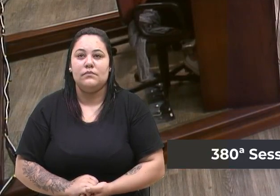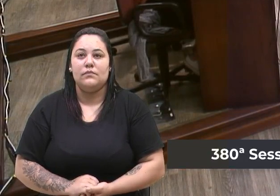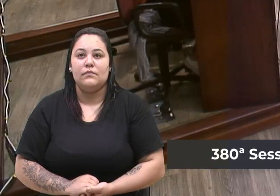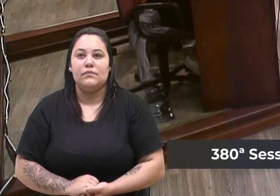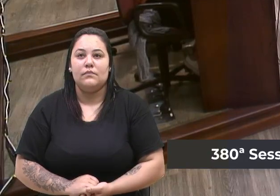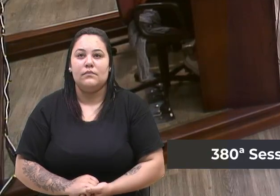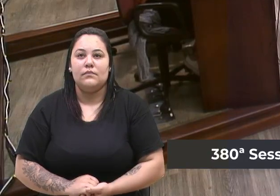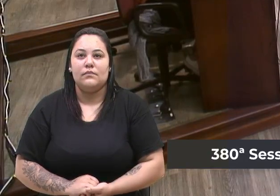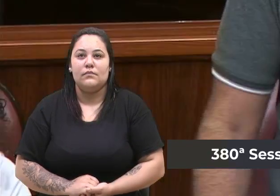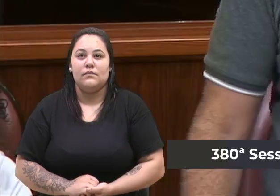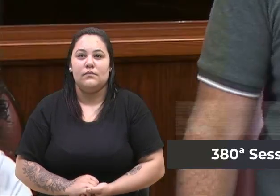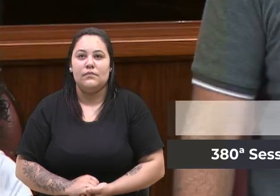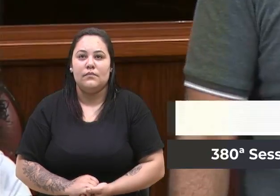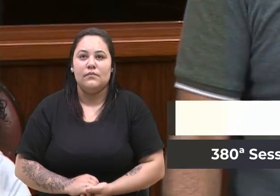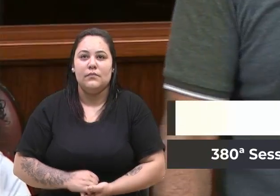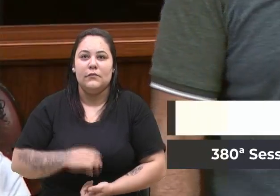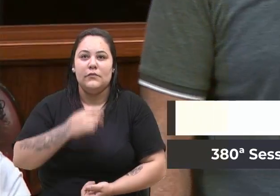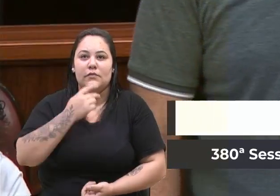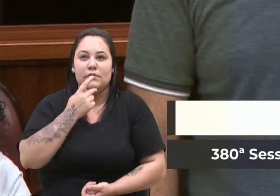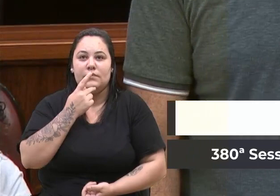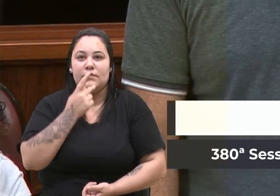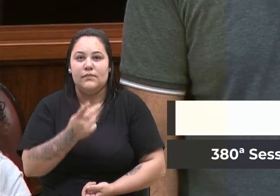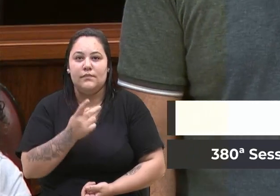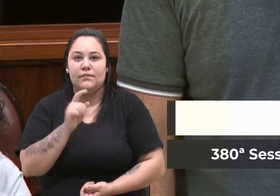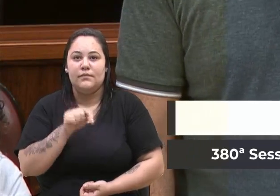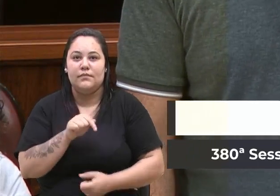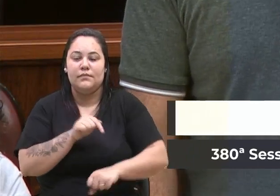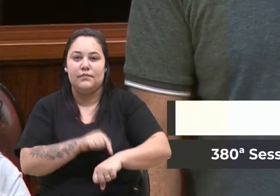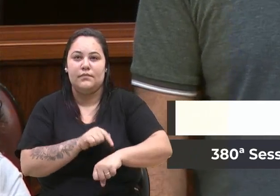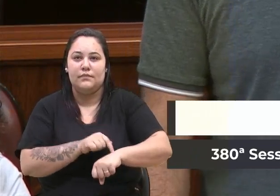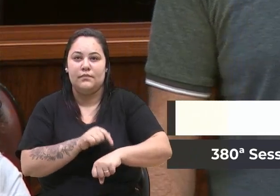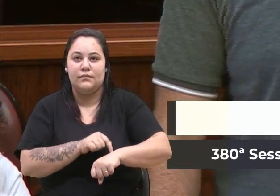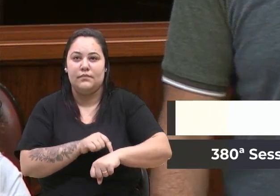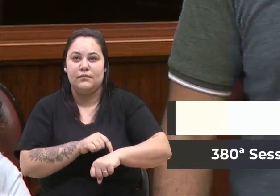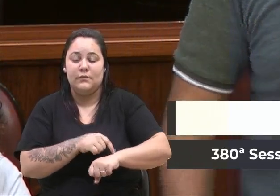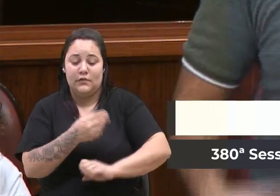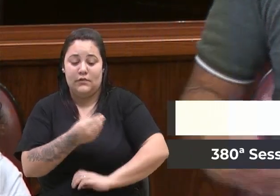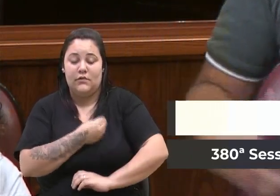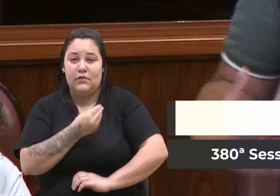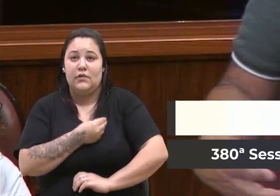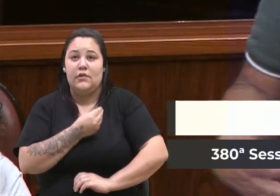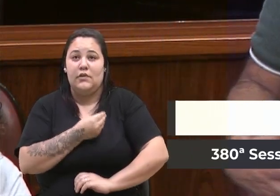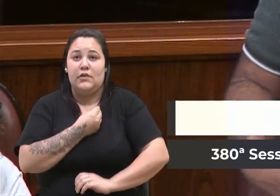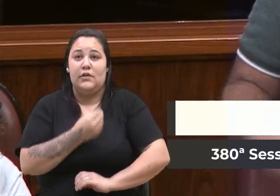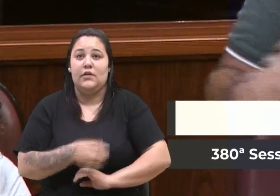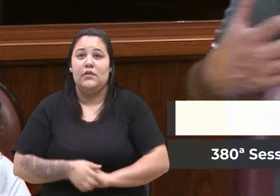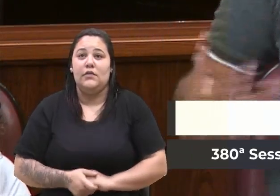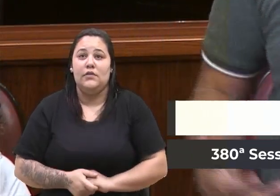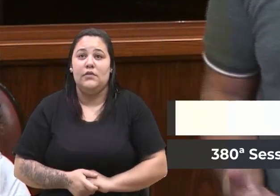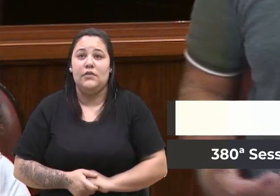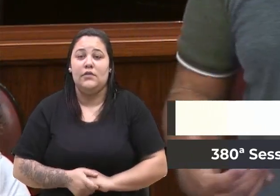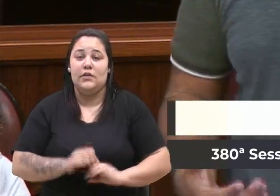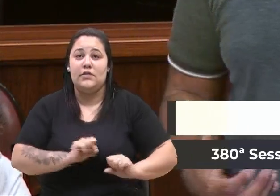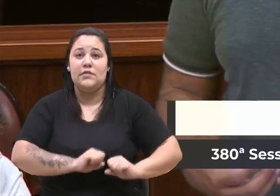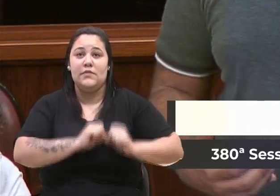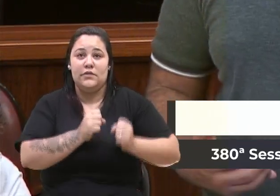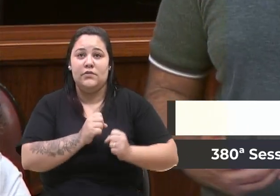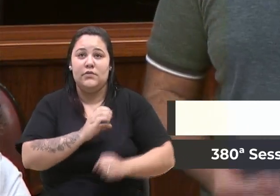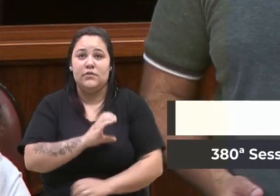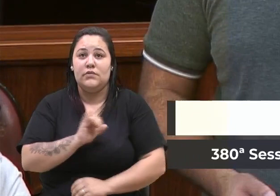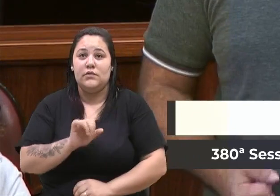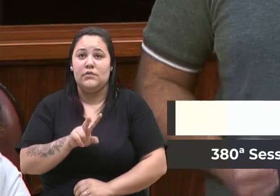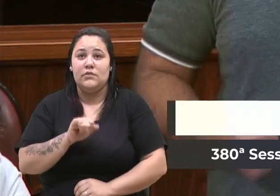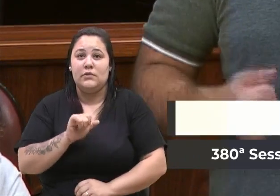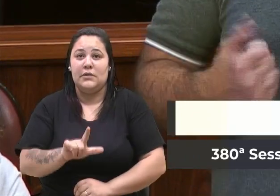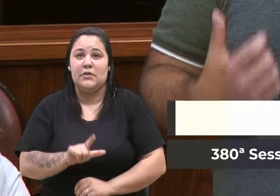estamos vivendo, o novo normal, ele exige que a Defesa Civil, que o setor da Defesa Civil,